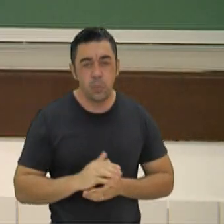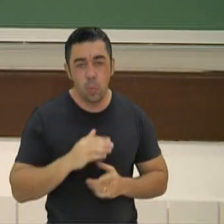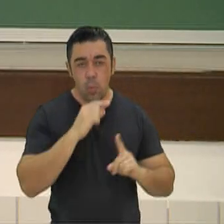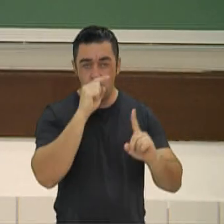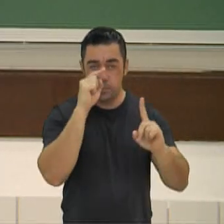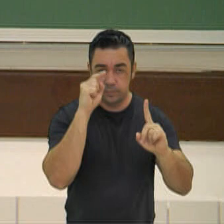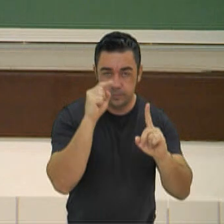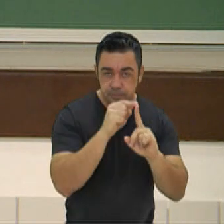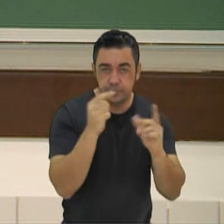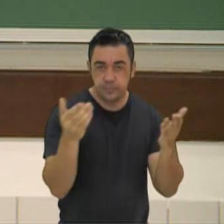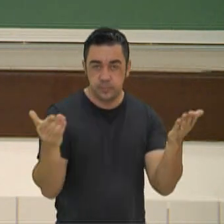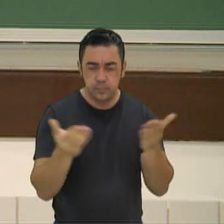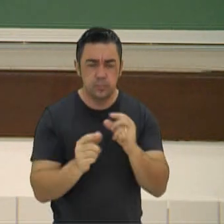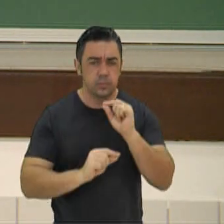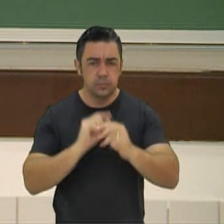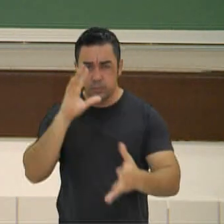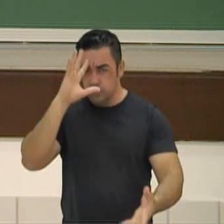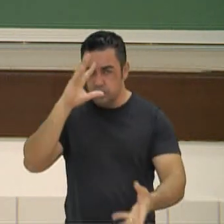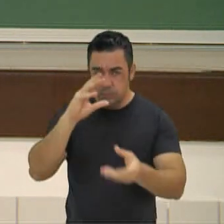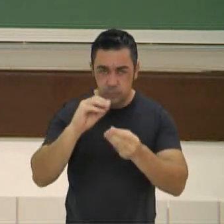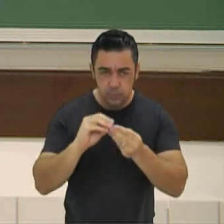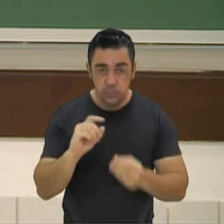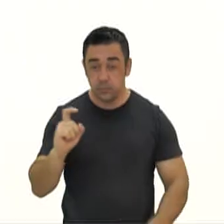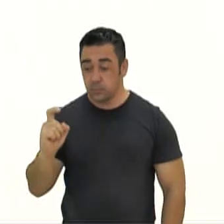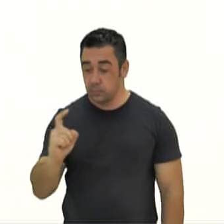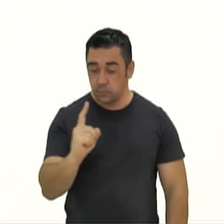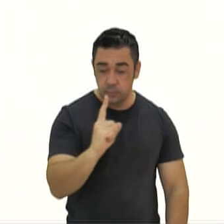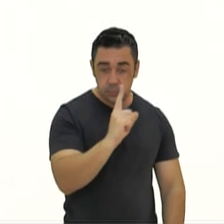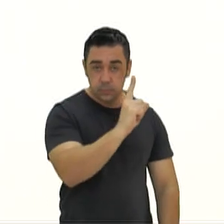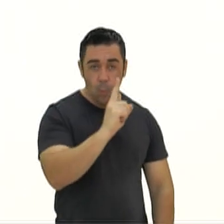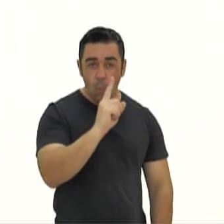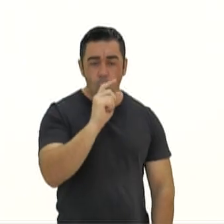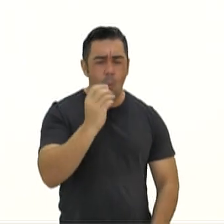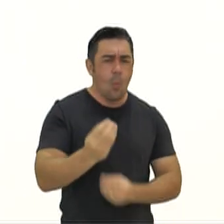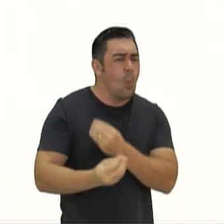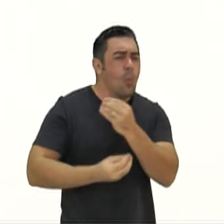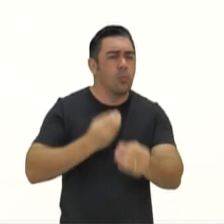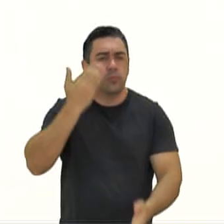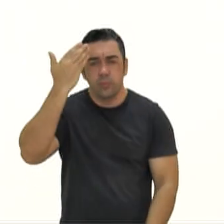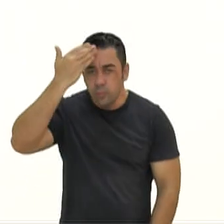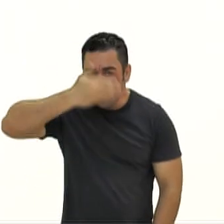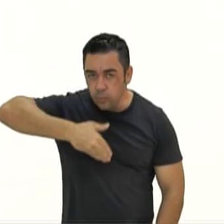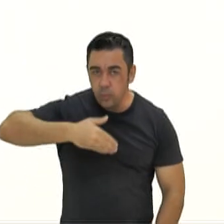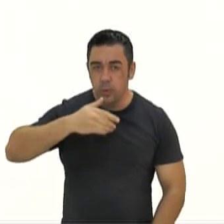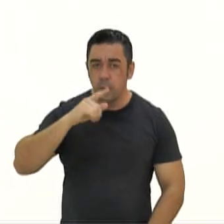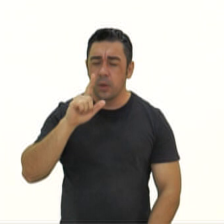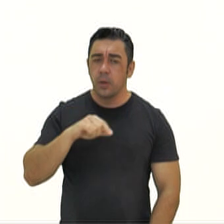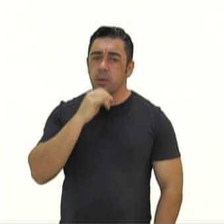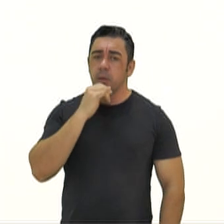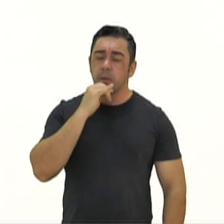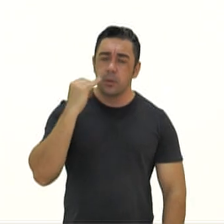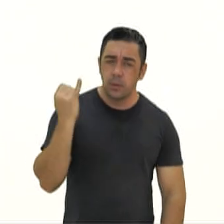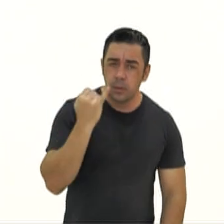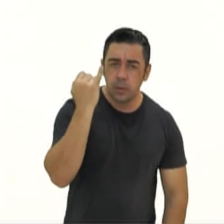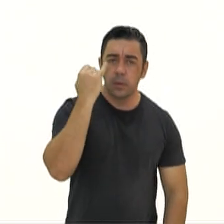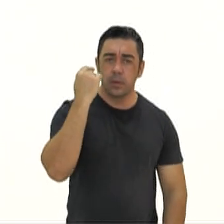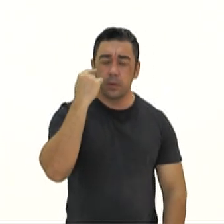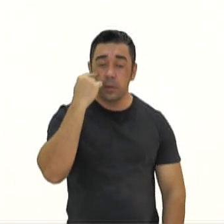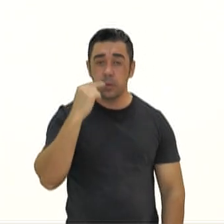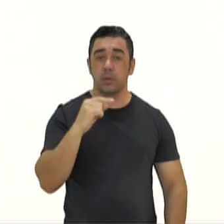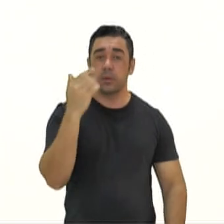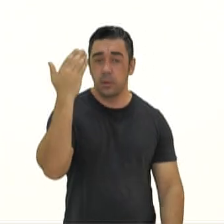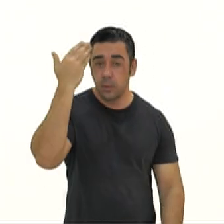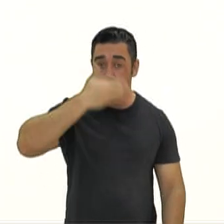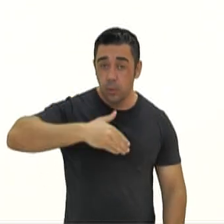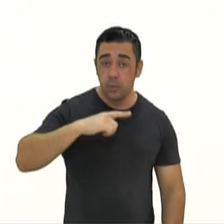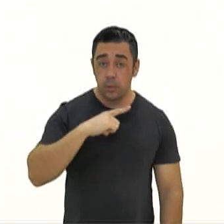objetivo hoje é compreender as evidências evolutivas como fundamento para a evolução, para a gente poder provar que